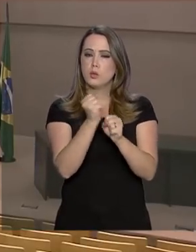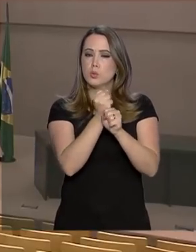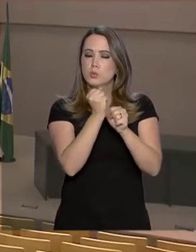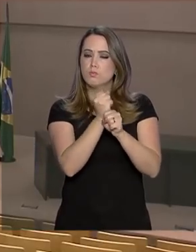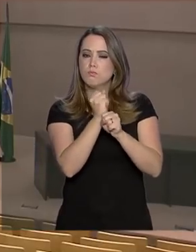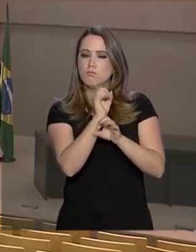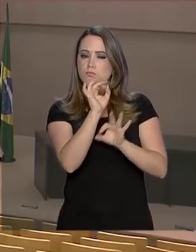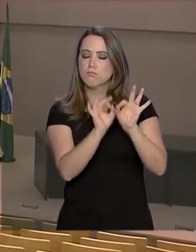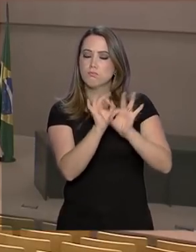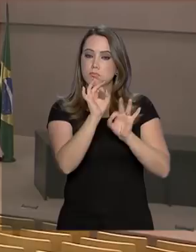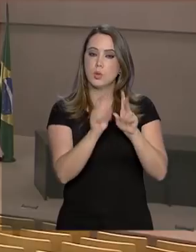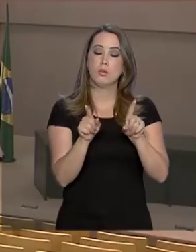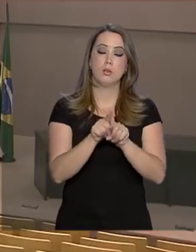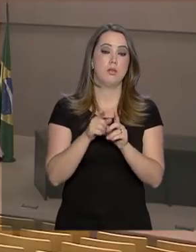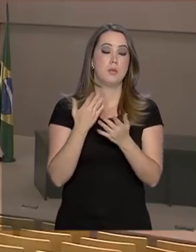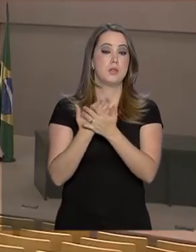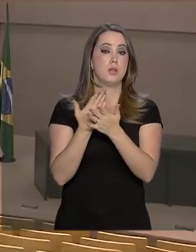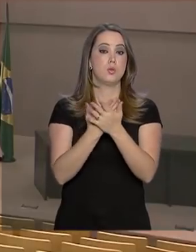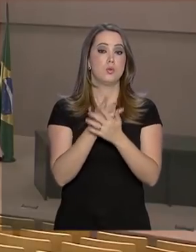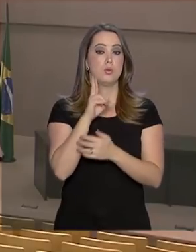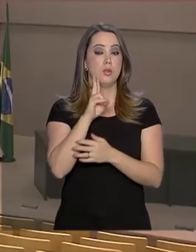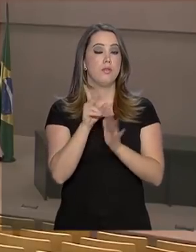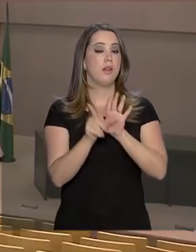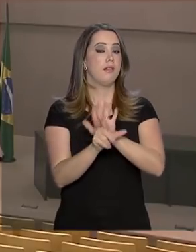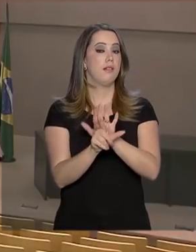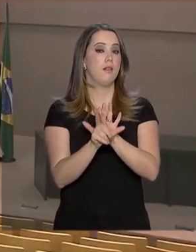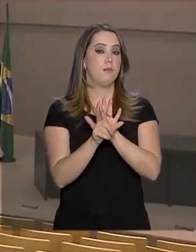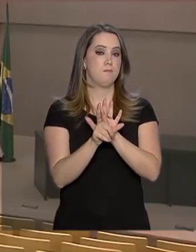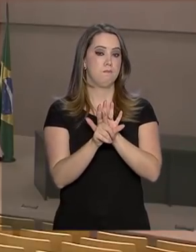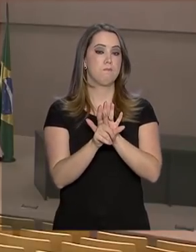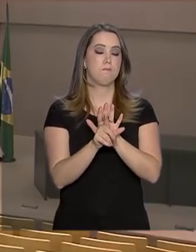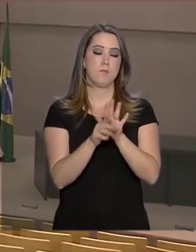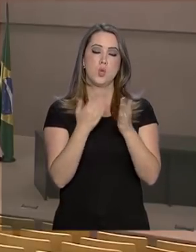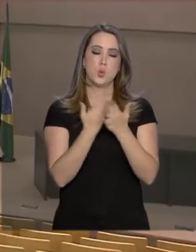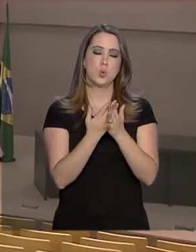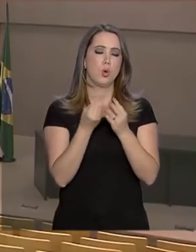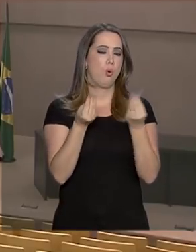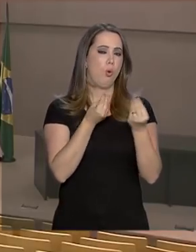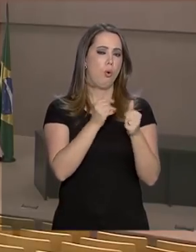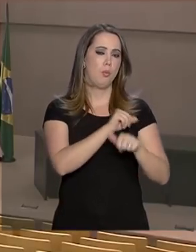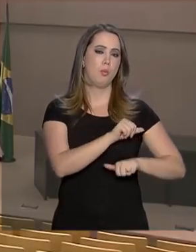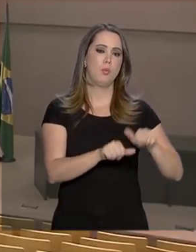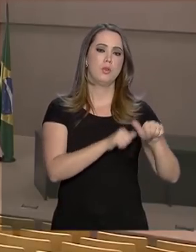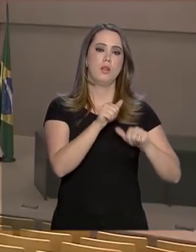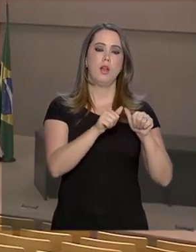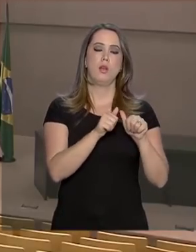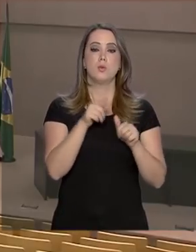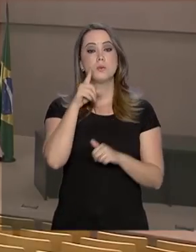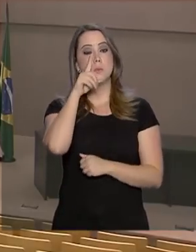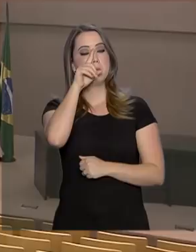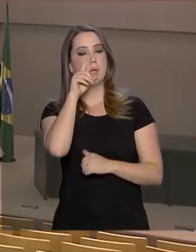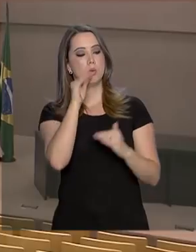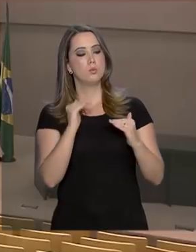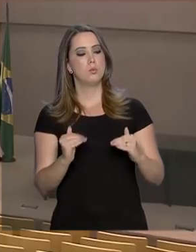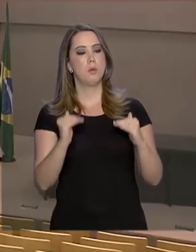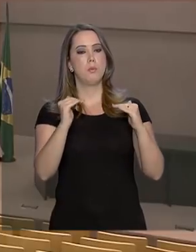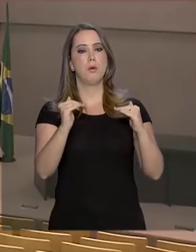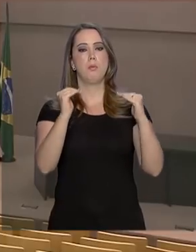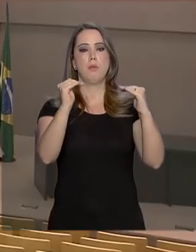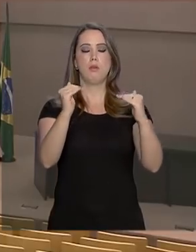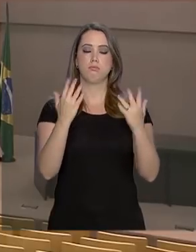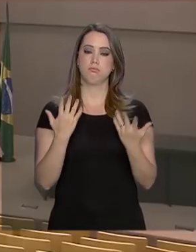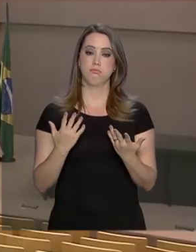governo federal está revisando a lei de barragens e estuda alterar as regras de classificação de risco segundo o ministro do